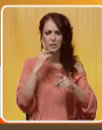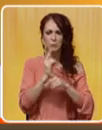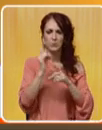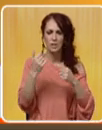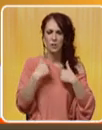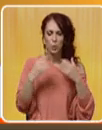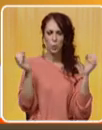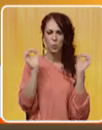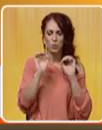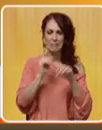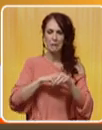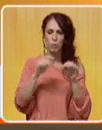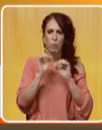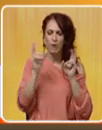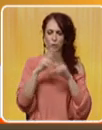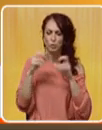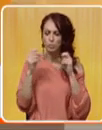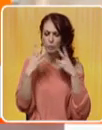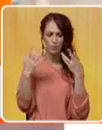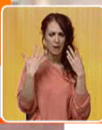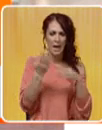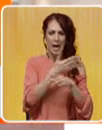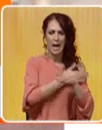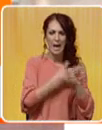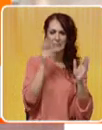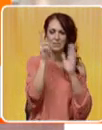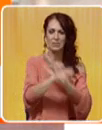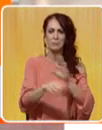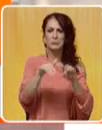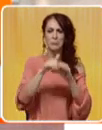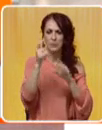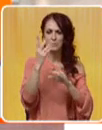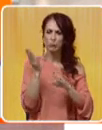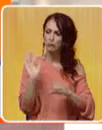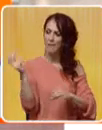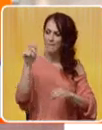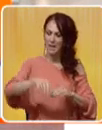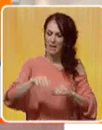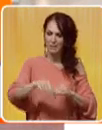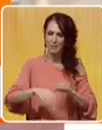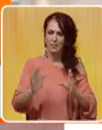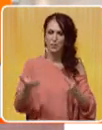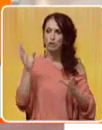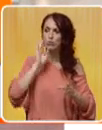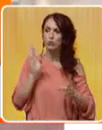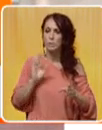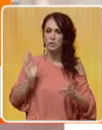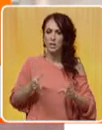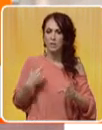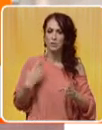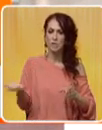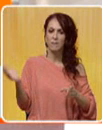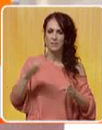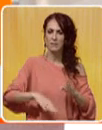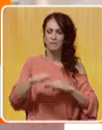eu eu por acaso não tenho não tive tempo de de encontrar porque eu antes de entrar para a televisão já tinha vindo cá e estava na tropa já tinha